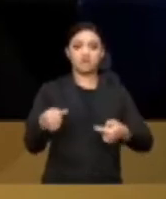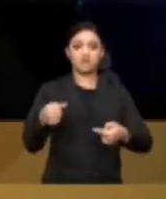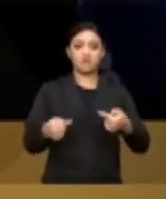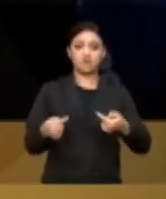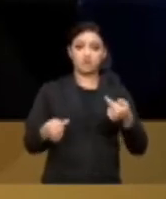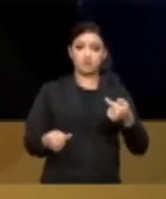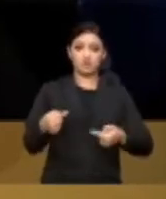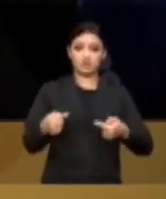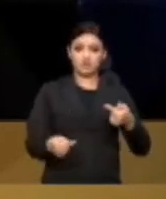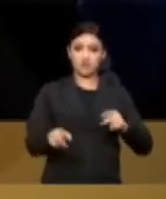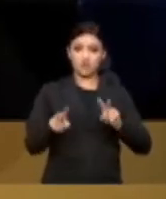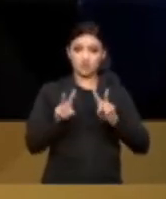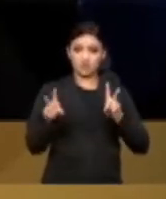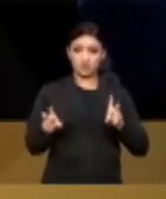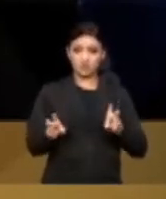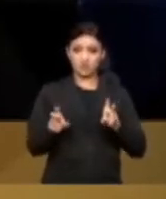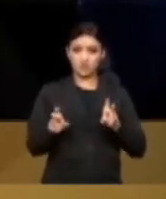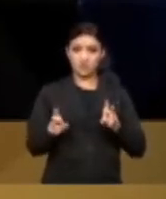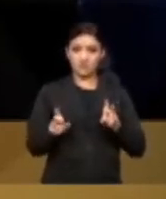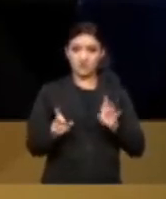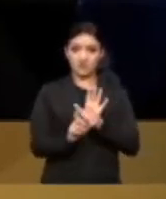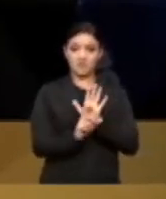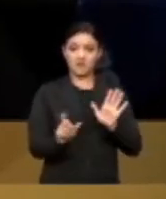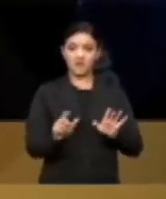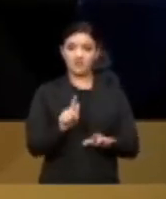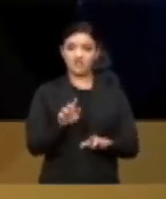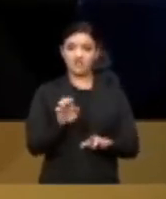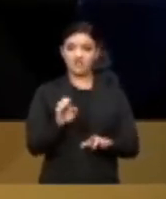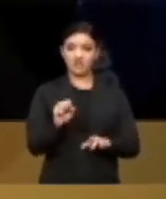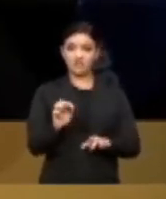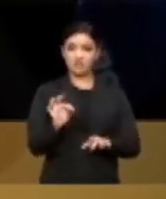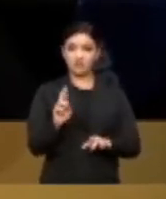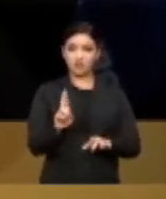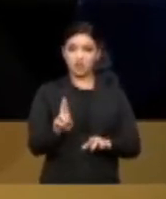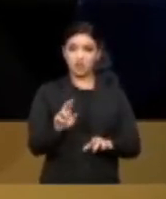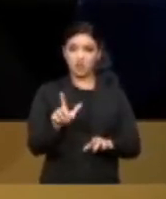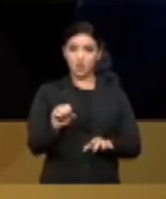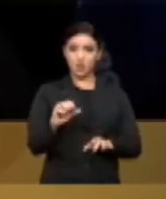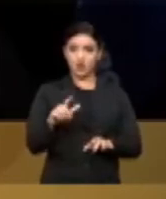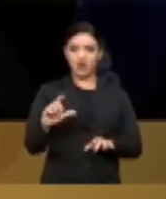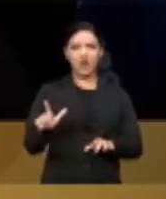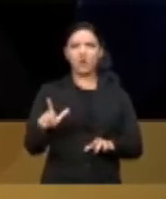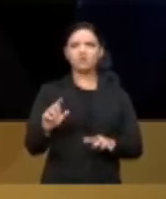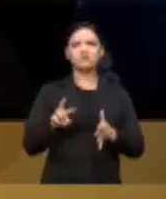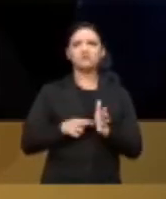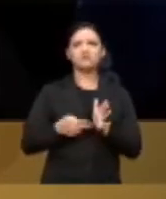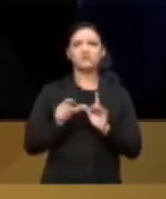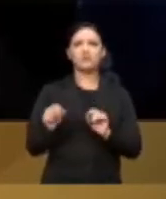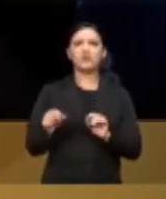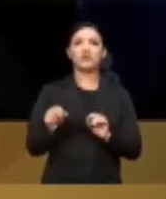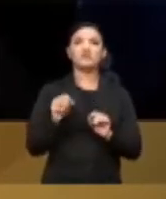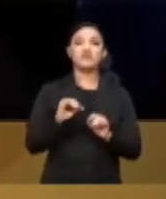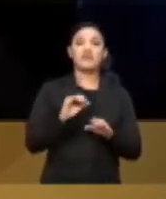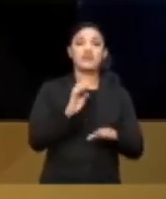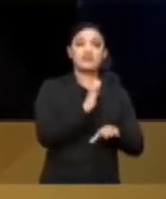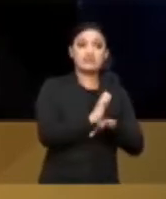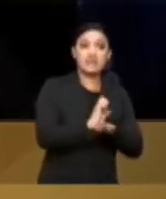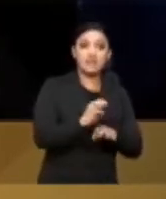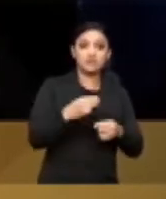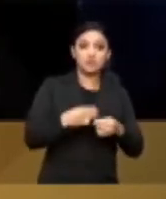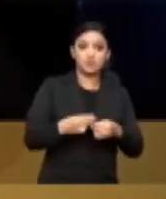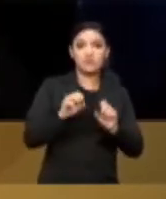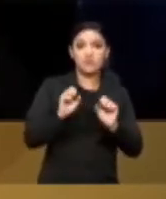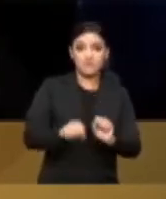do alcance da expressão gestores locais, ou seja, se estados e municípios podem impor